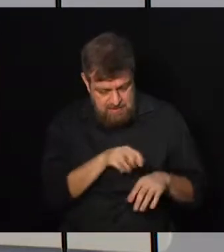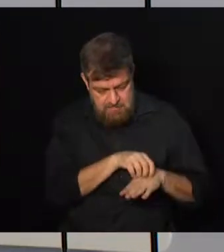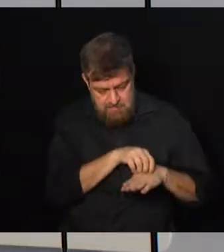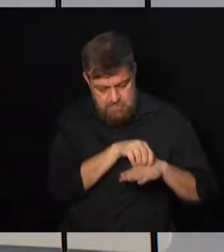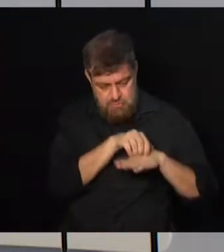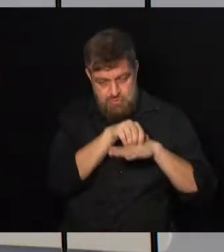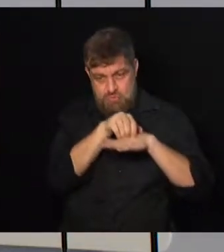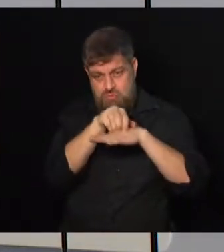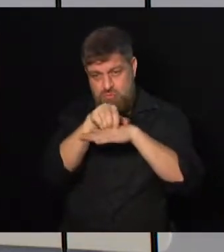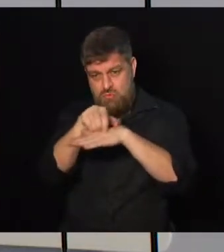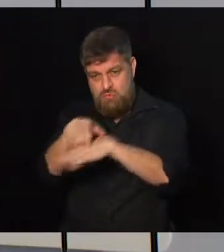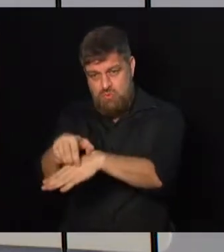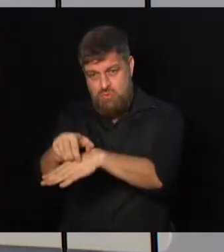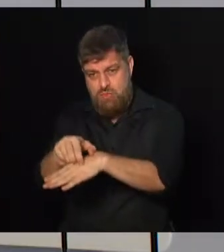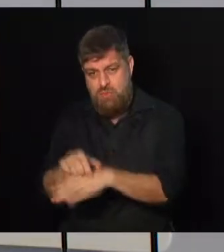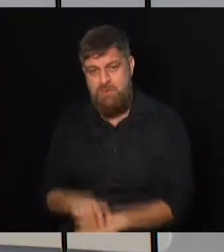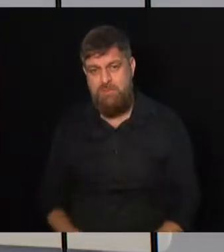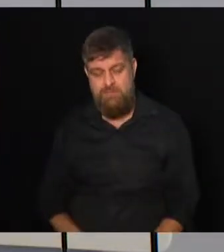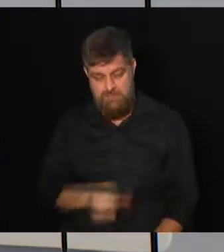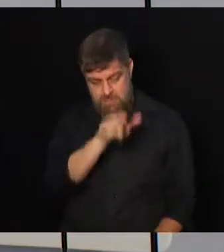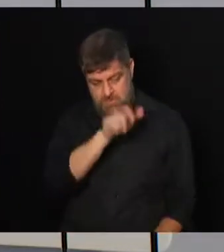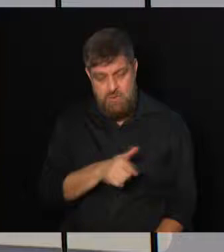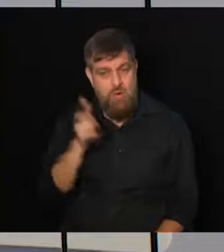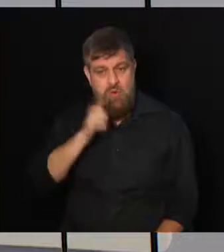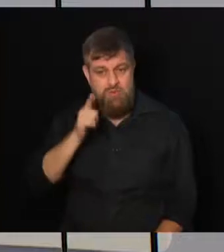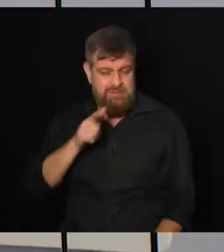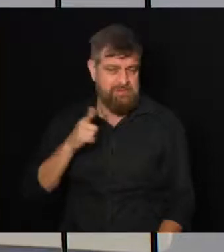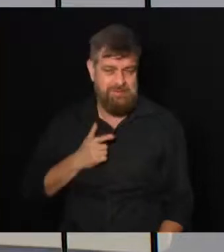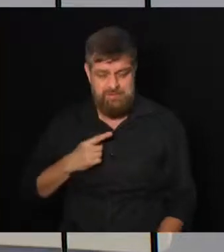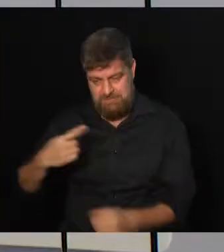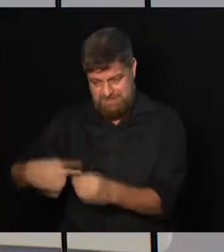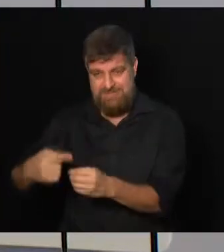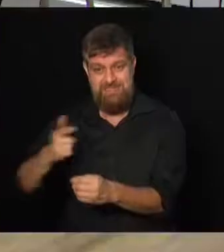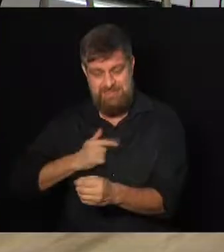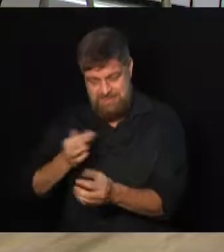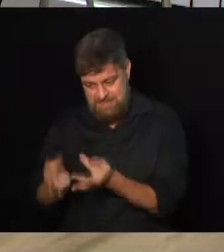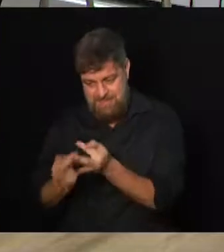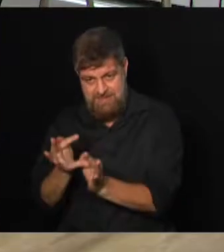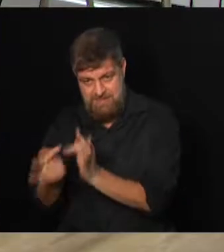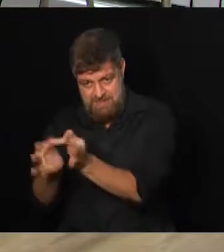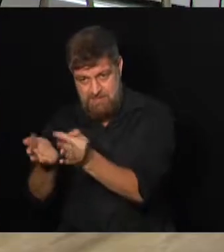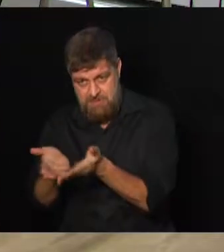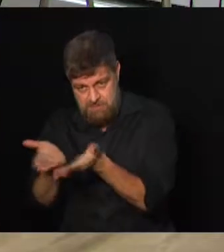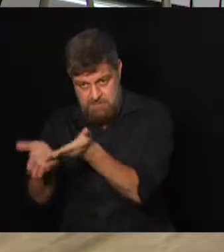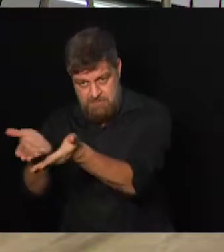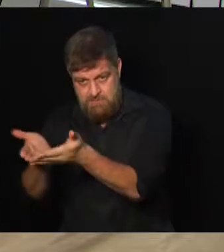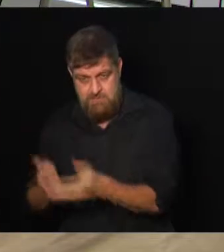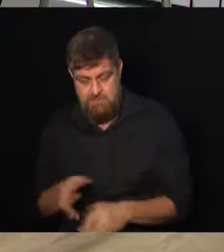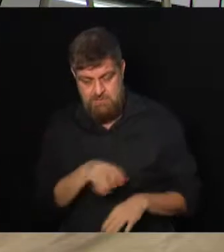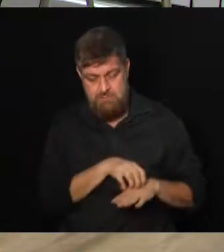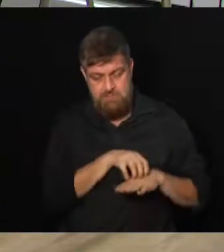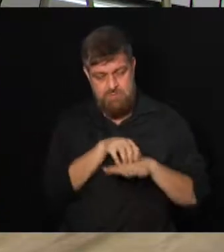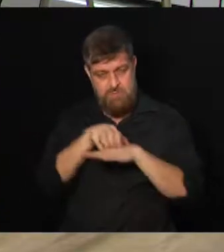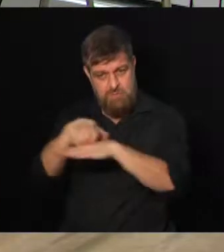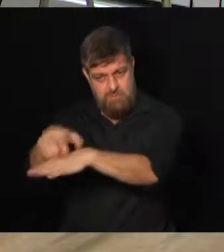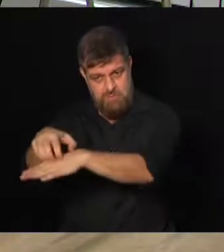essa pessoa consiga chegar para que faça esse tipo de tratamento. Na verdade,